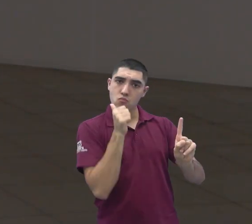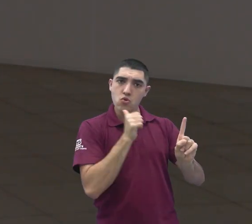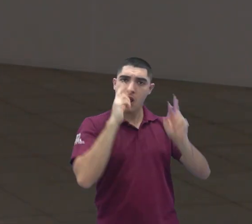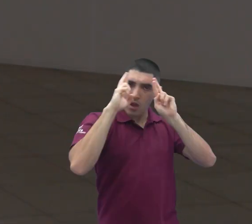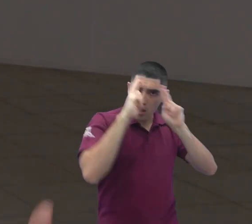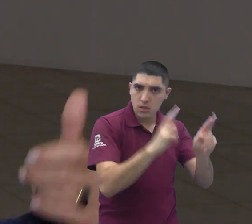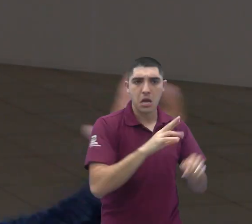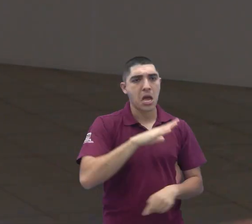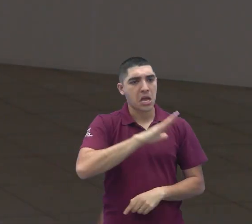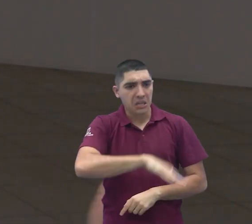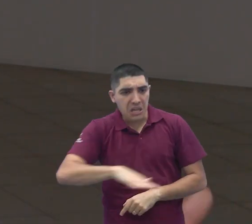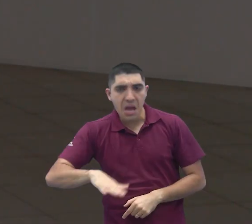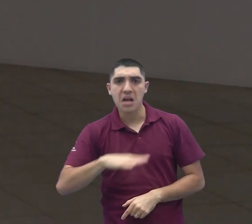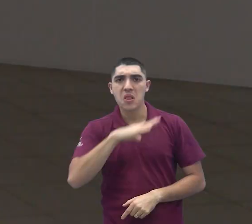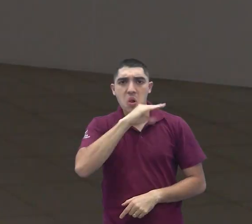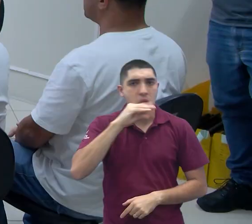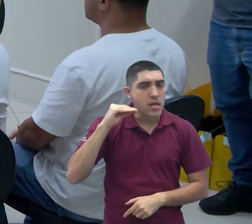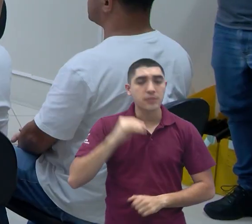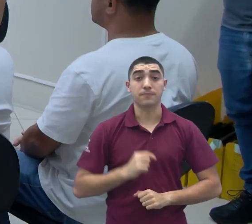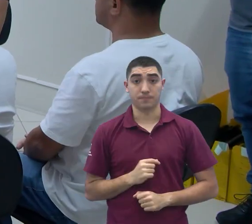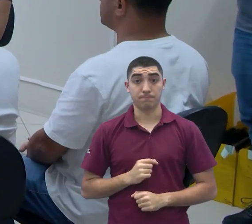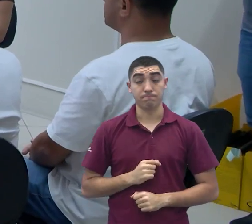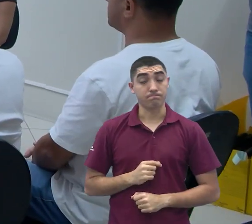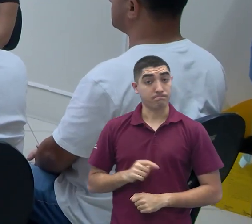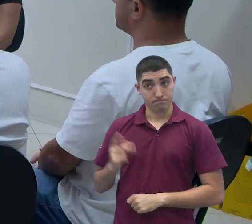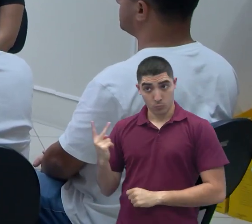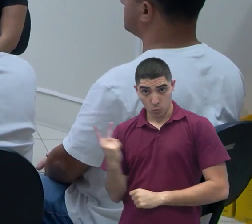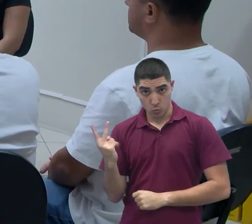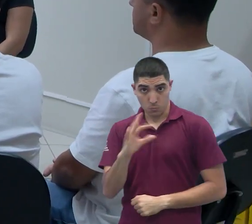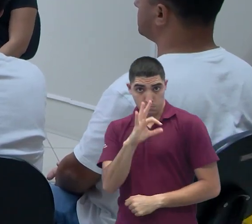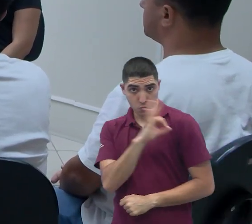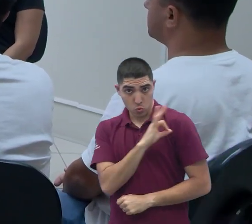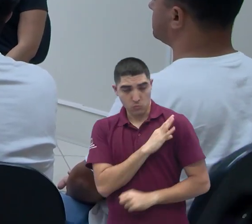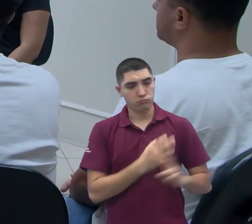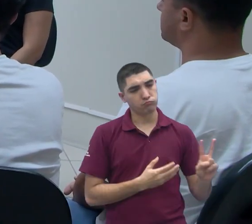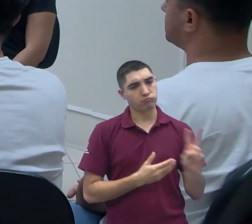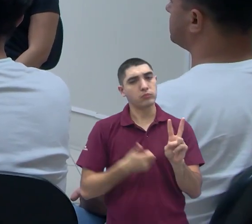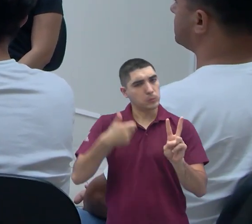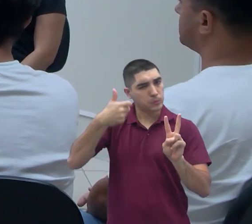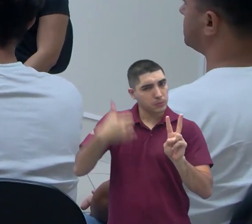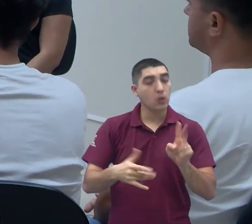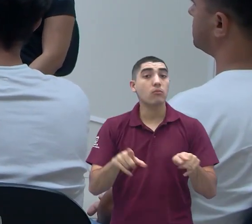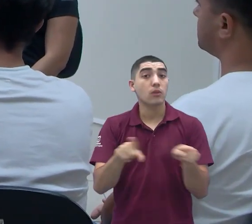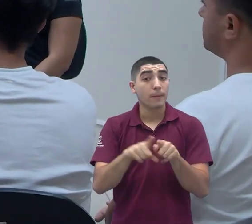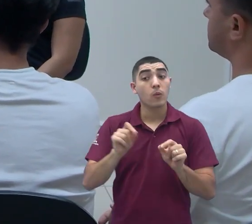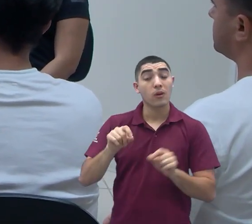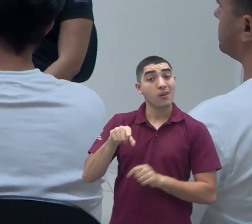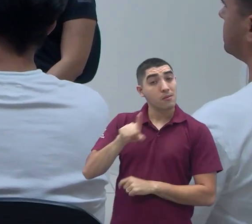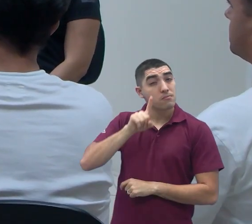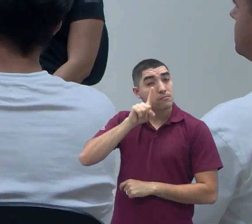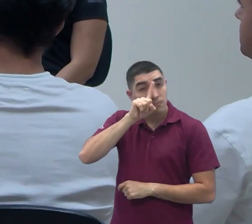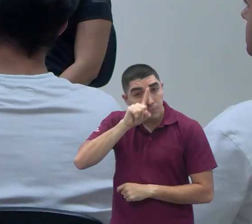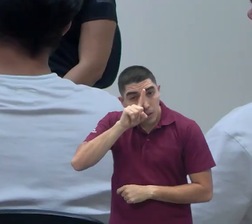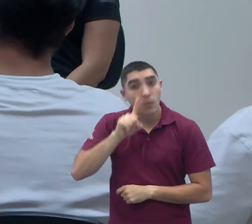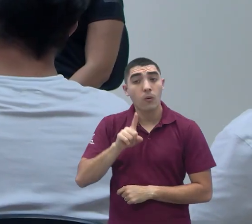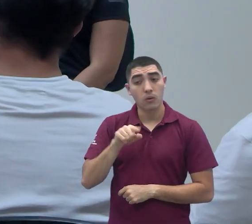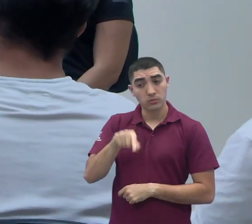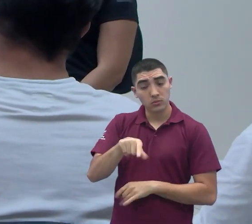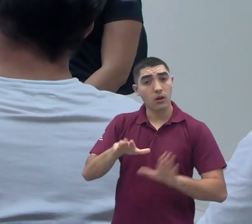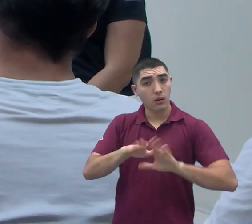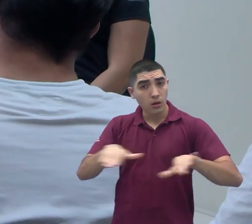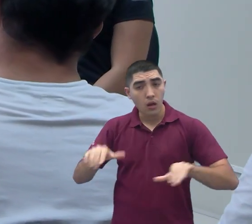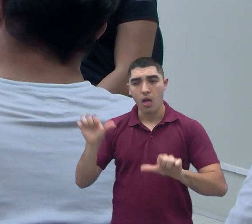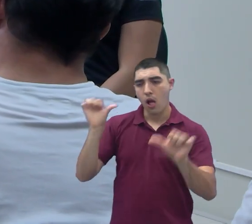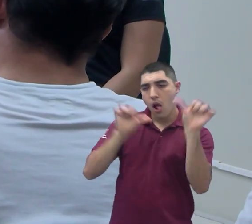respeito à mulher, à criança, ao adolescente. Ainda na conversa com os vereadores, os delegados comentaram os riscos do